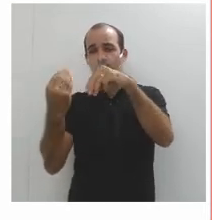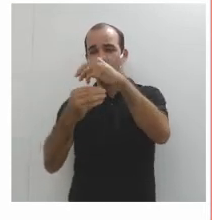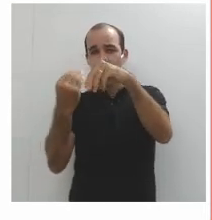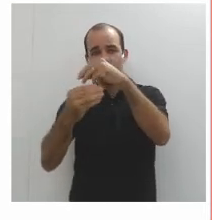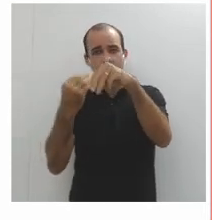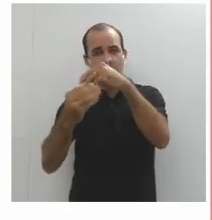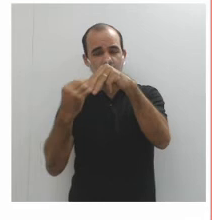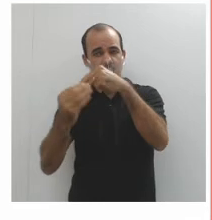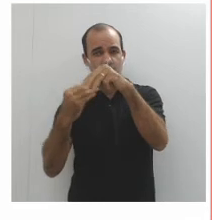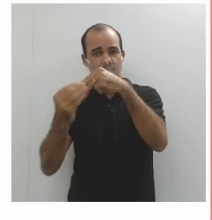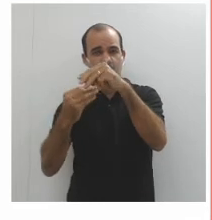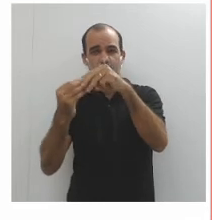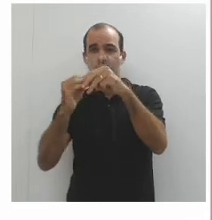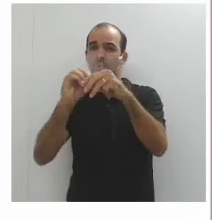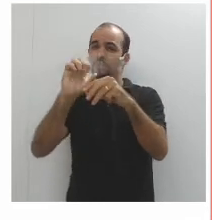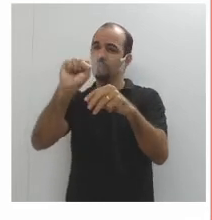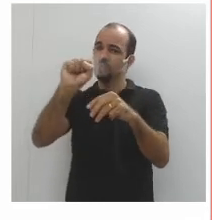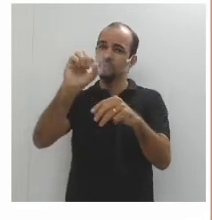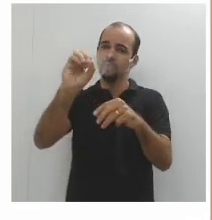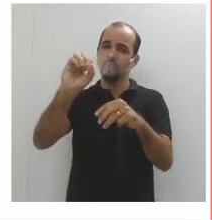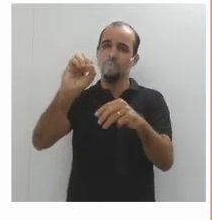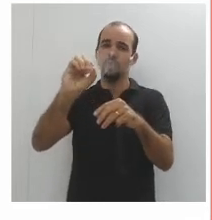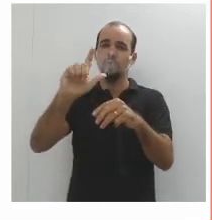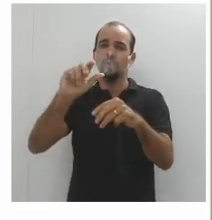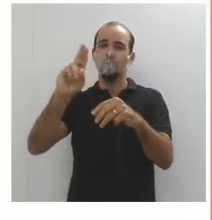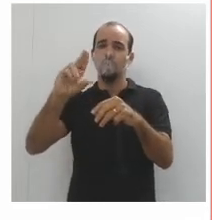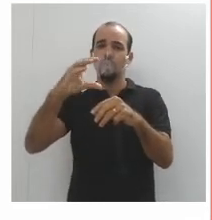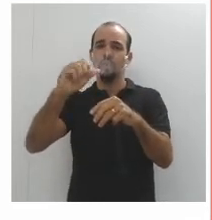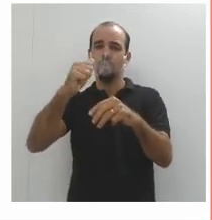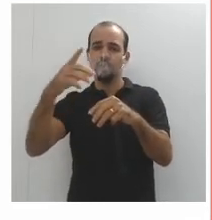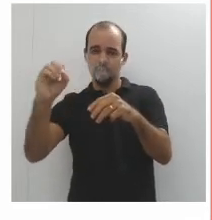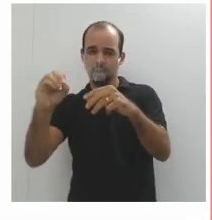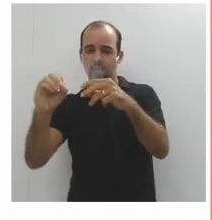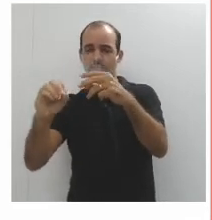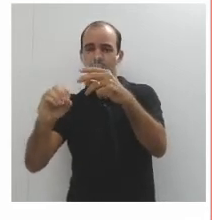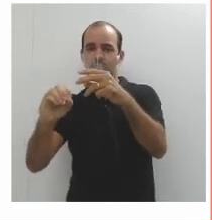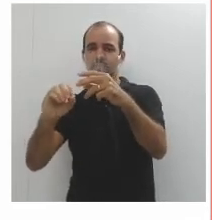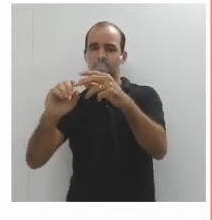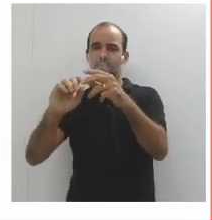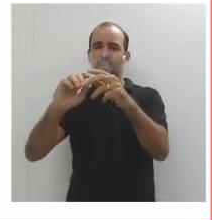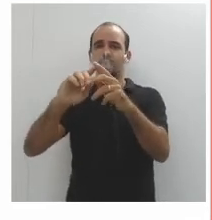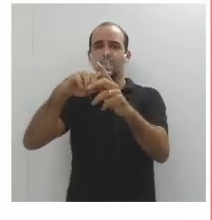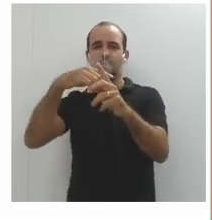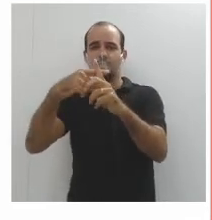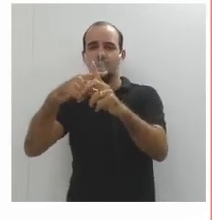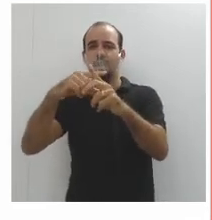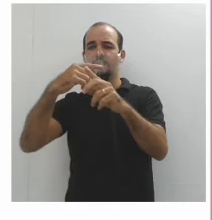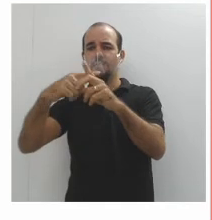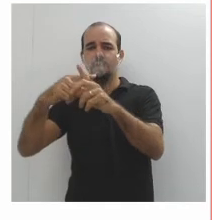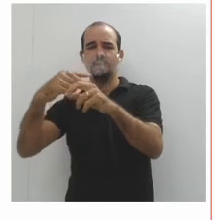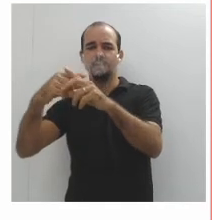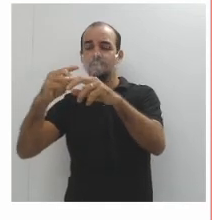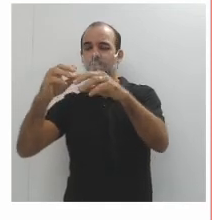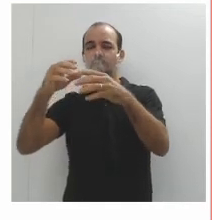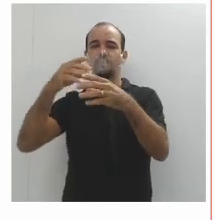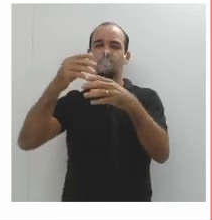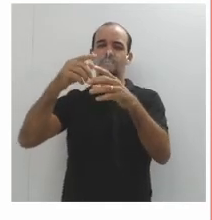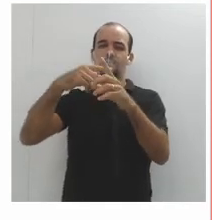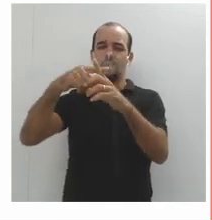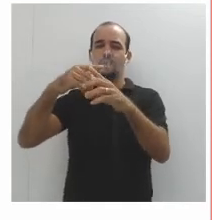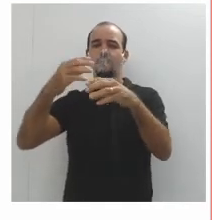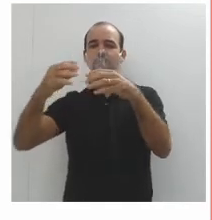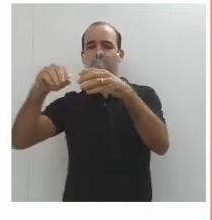homogênea ou uma solução. Apresenta mais de um componente, entretanto, apresenta apenas uma